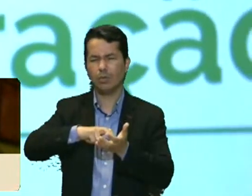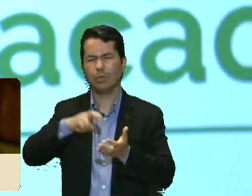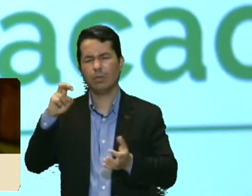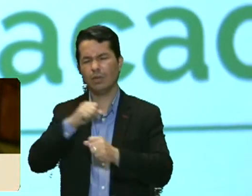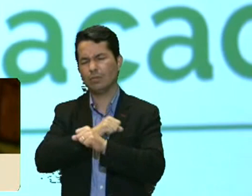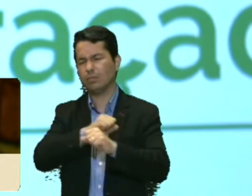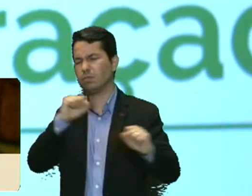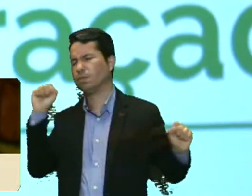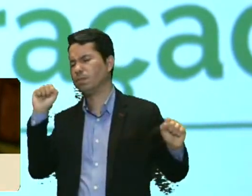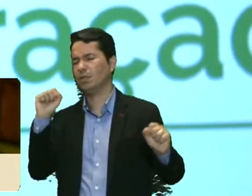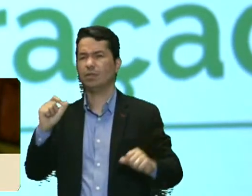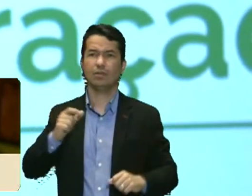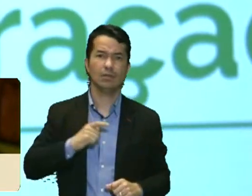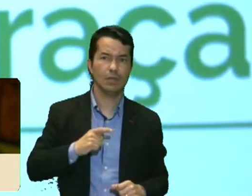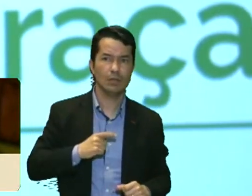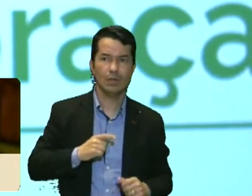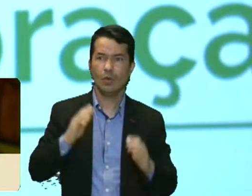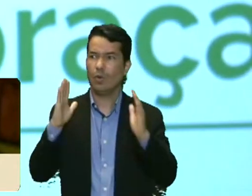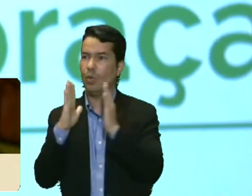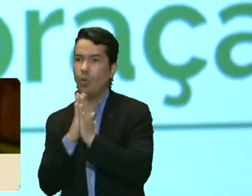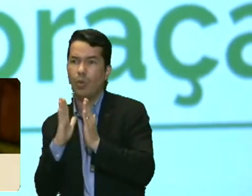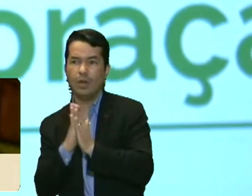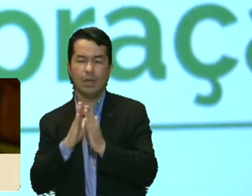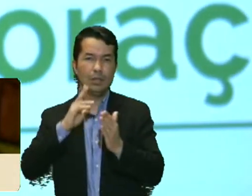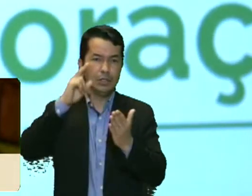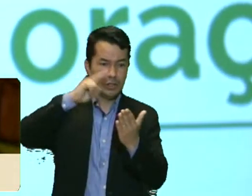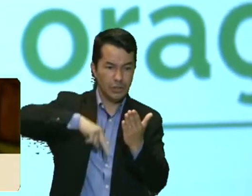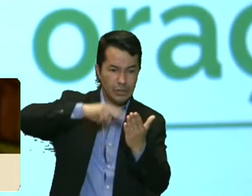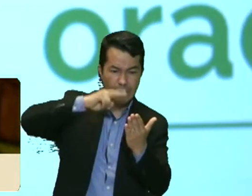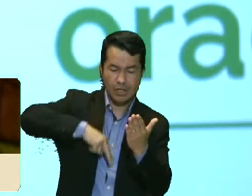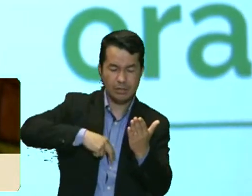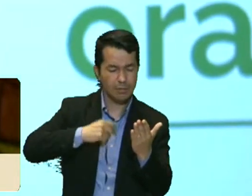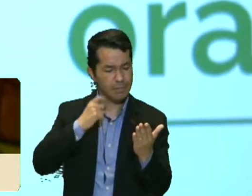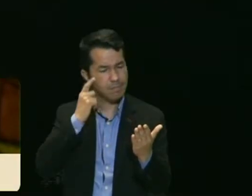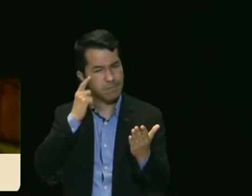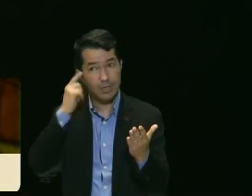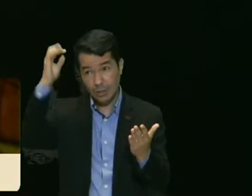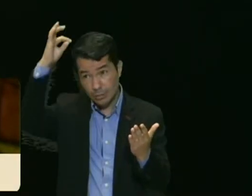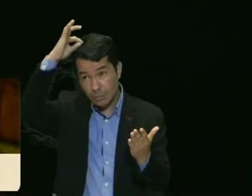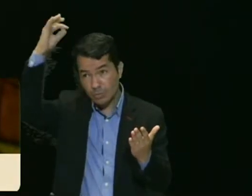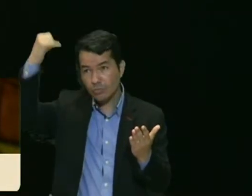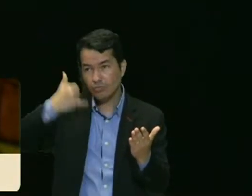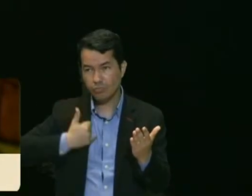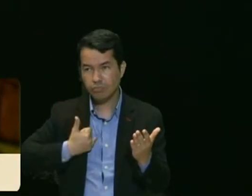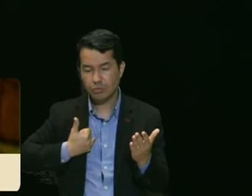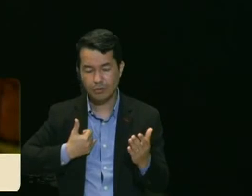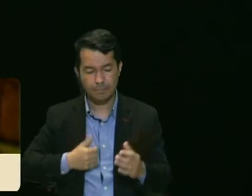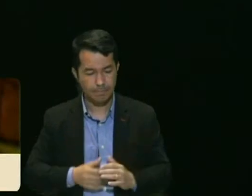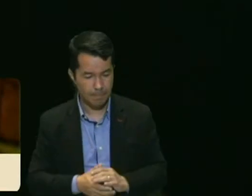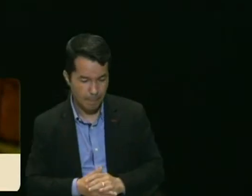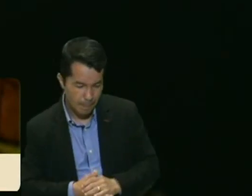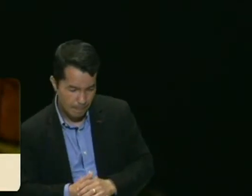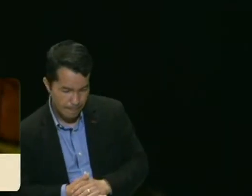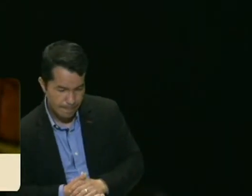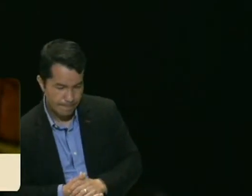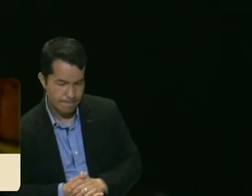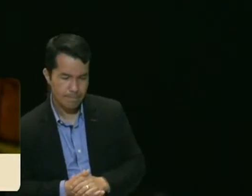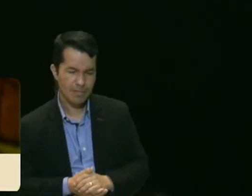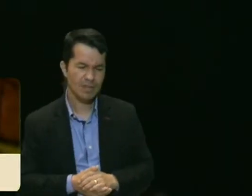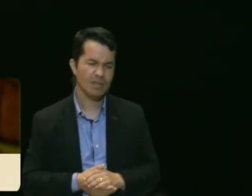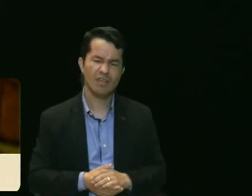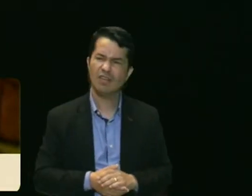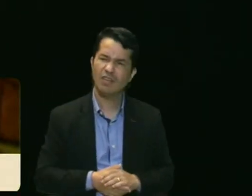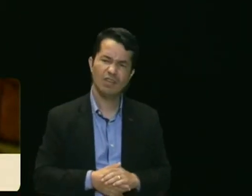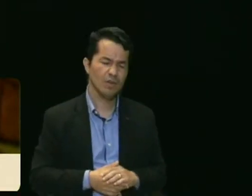antes. Eu estava orando e lendo, o Espírito Santo falou no meu coração assim, por que você